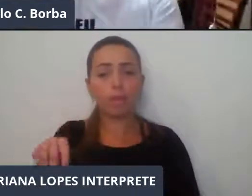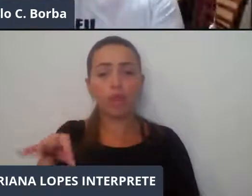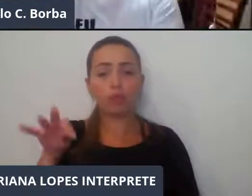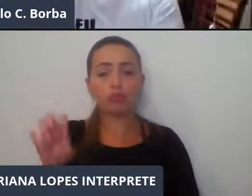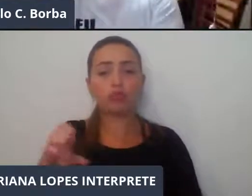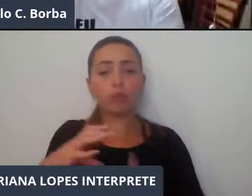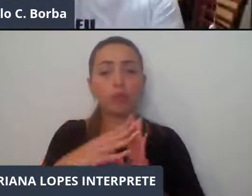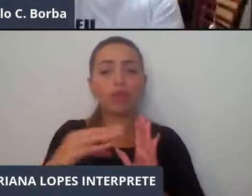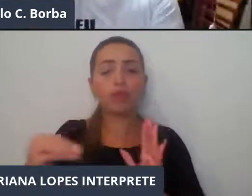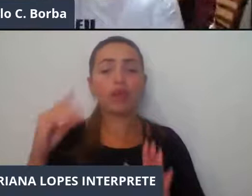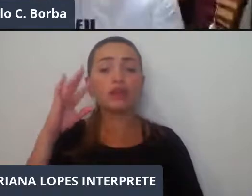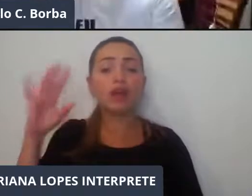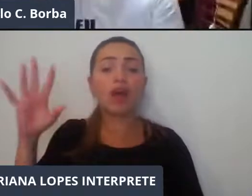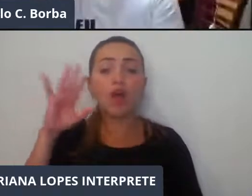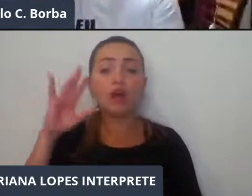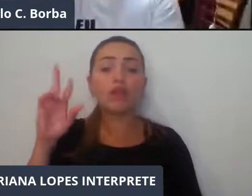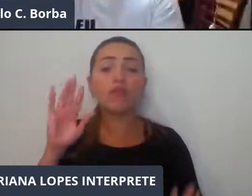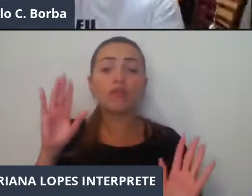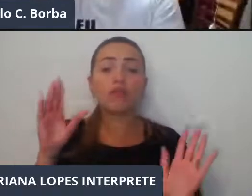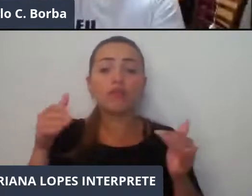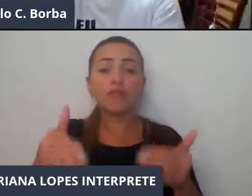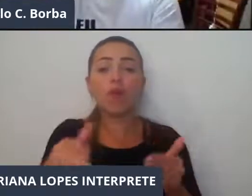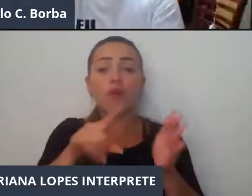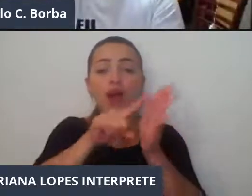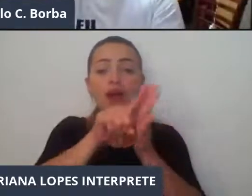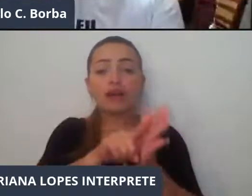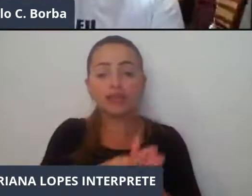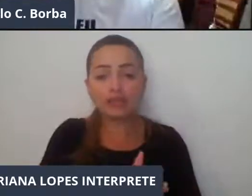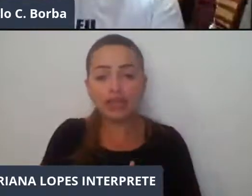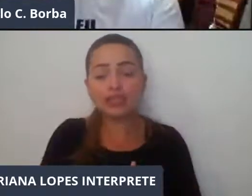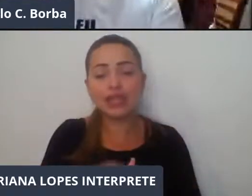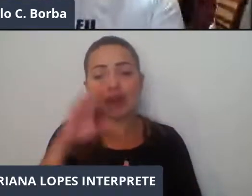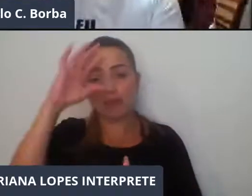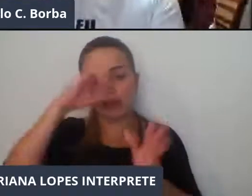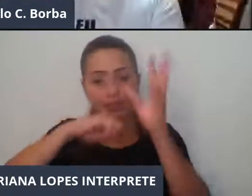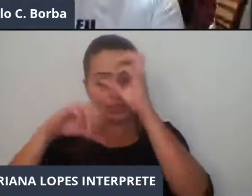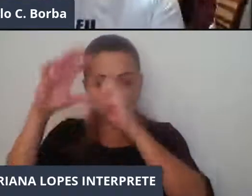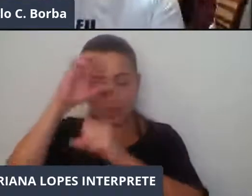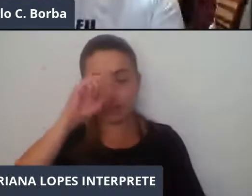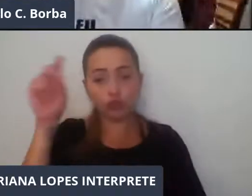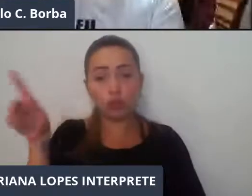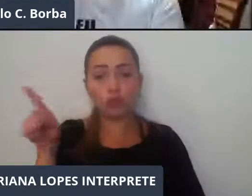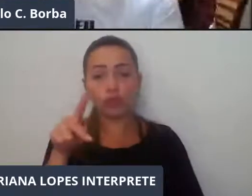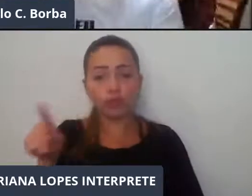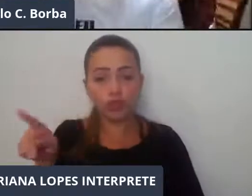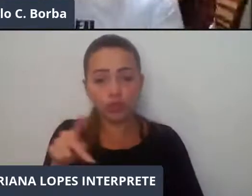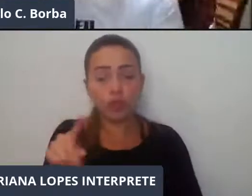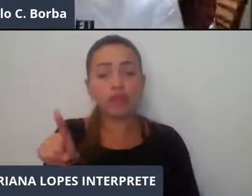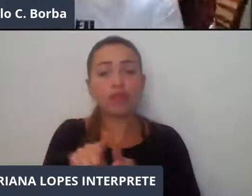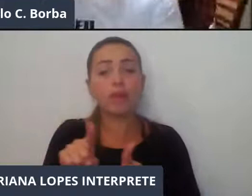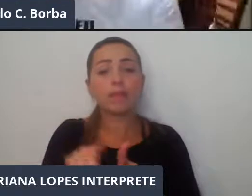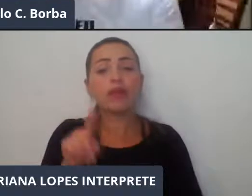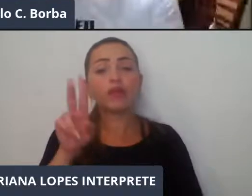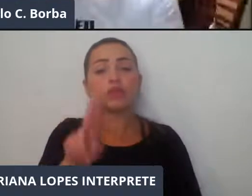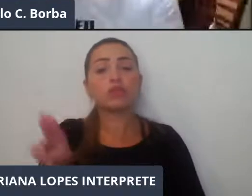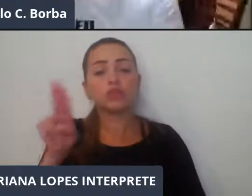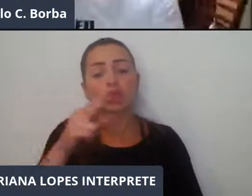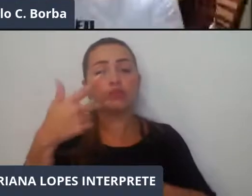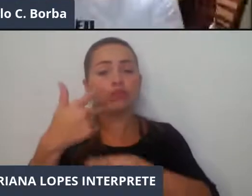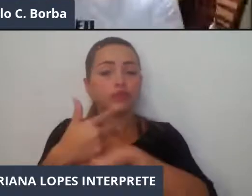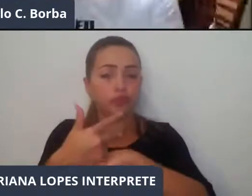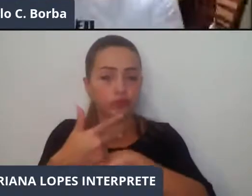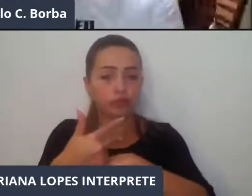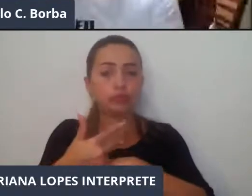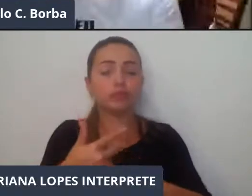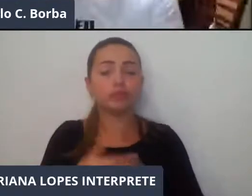modelo teórico para analisar a aprendizagem do professor também por meio do uso de vídeo, não só. Esse artigo está